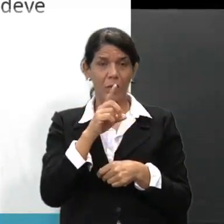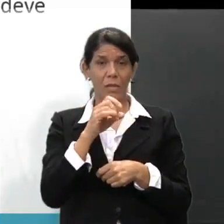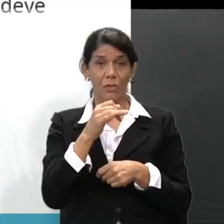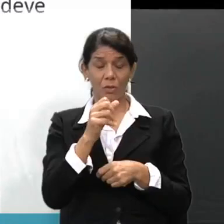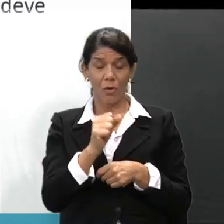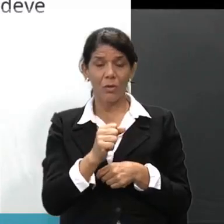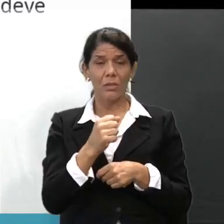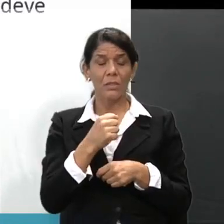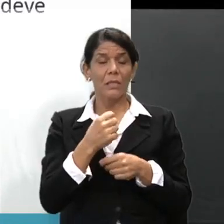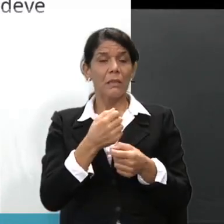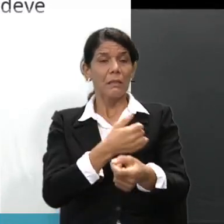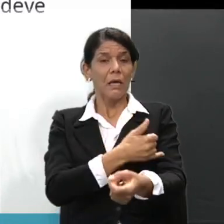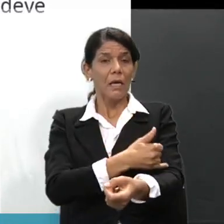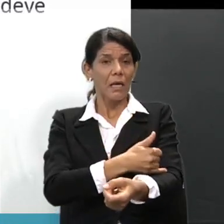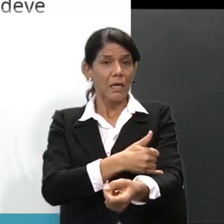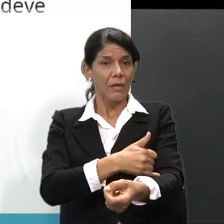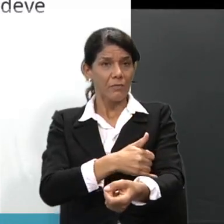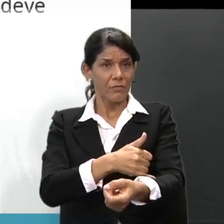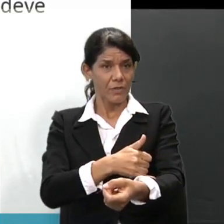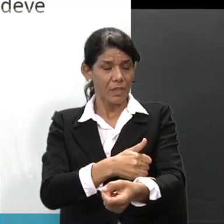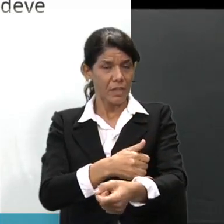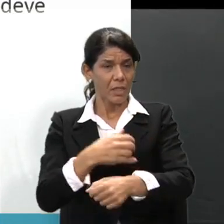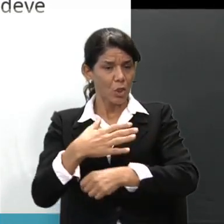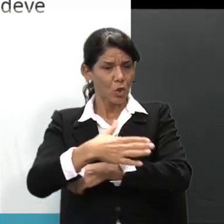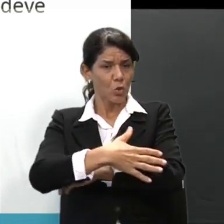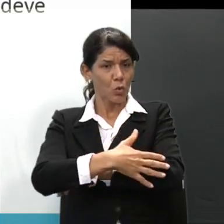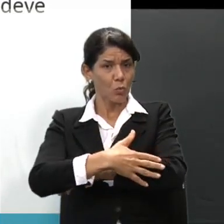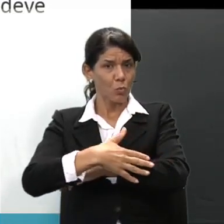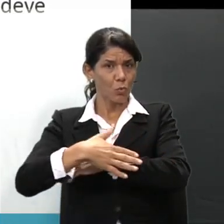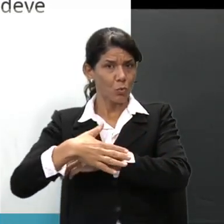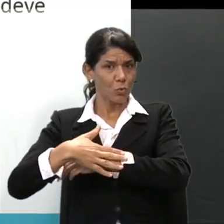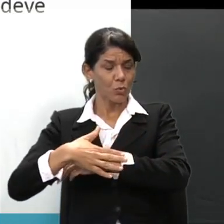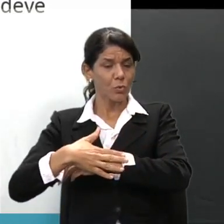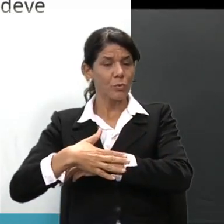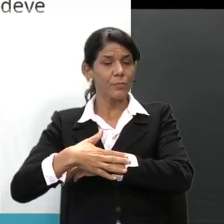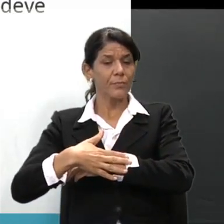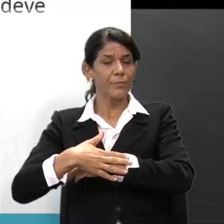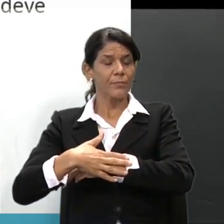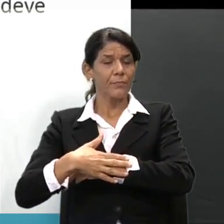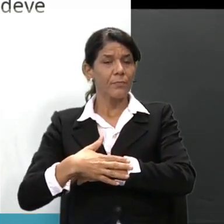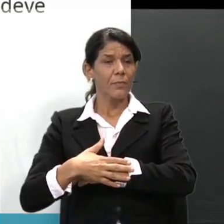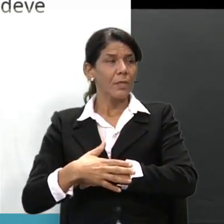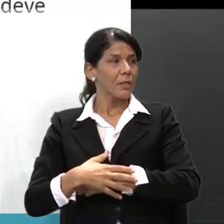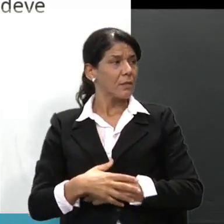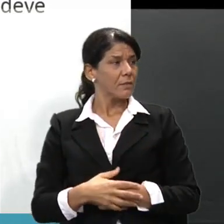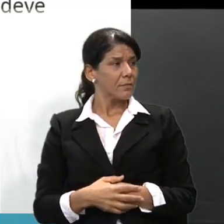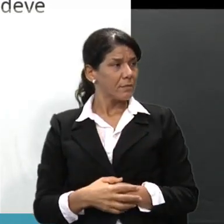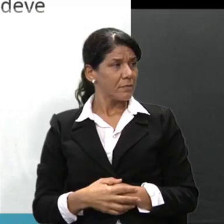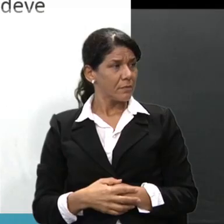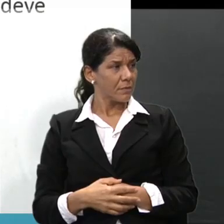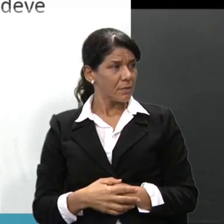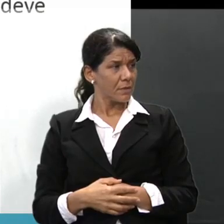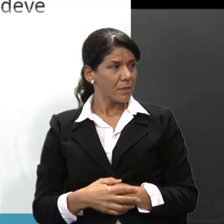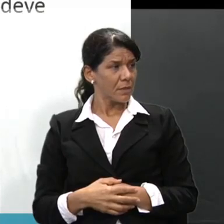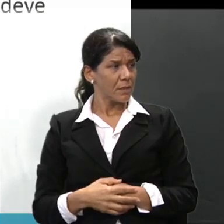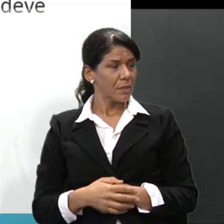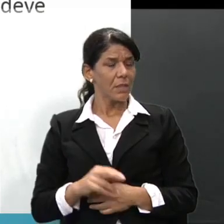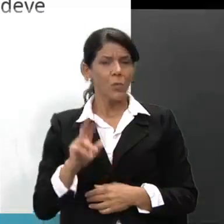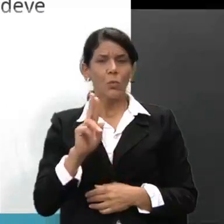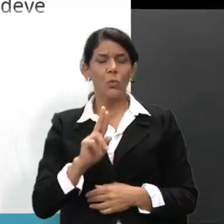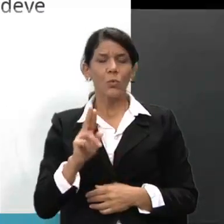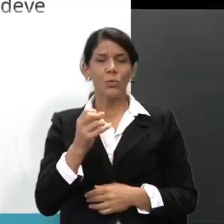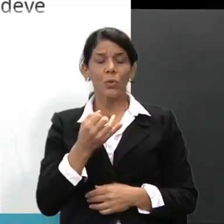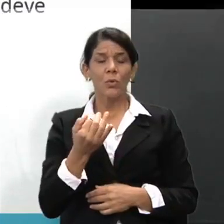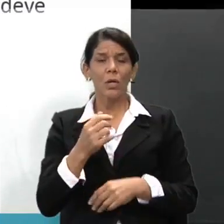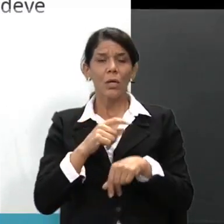dose, da via intramuscular, endovenosa, subcutânea e a frequência do uso, ou